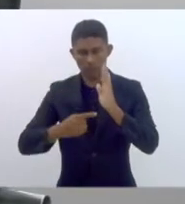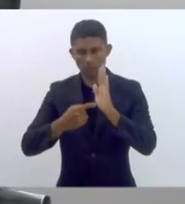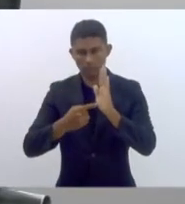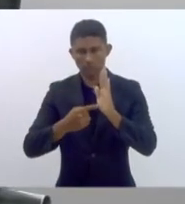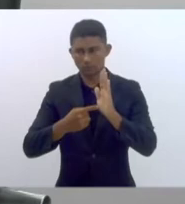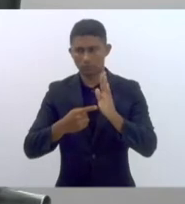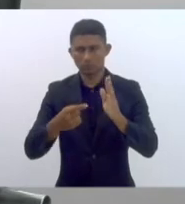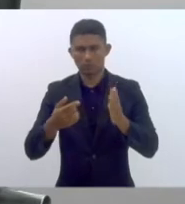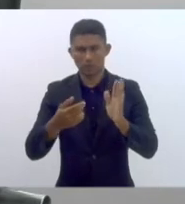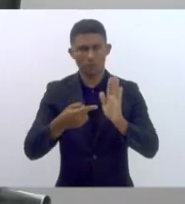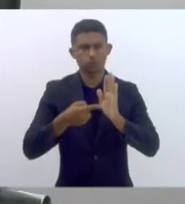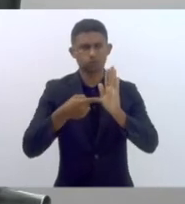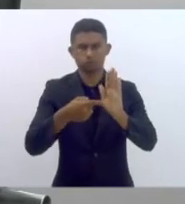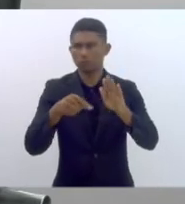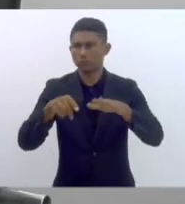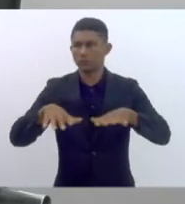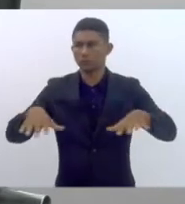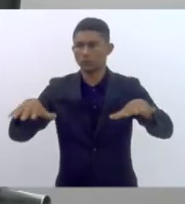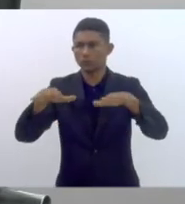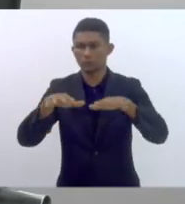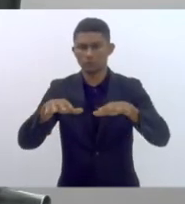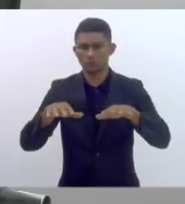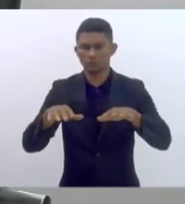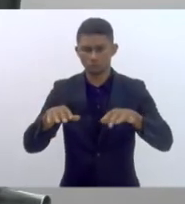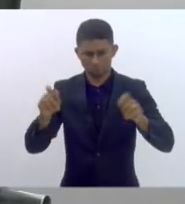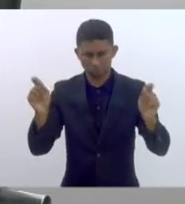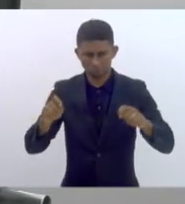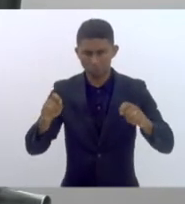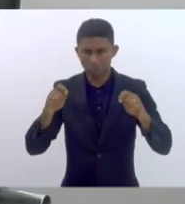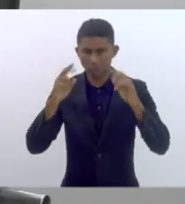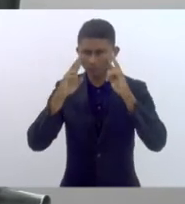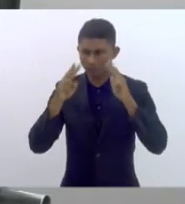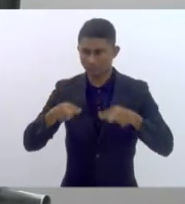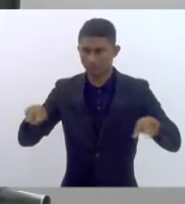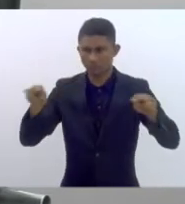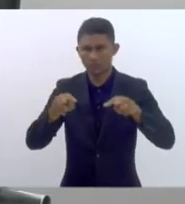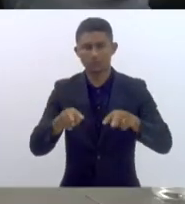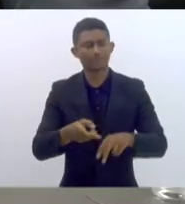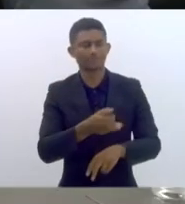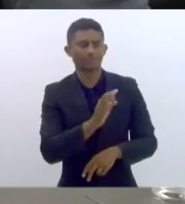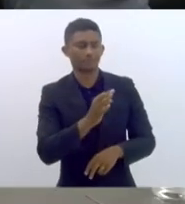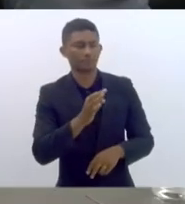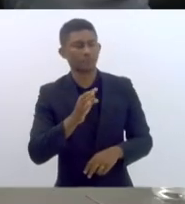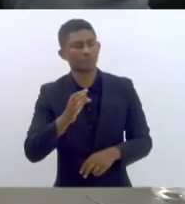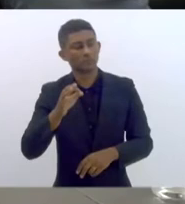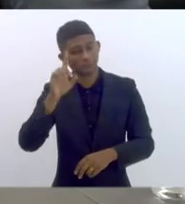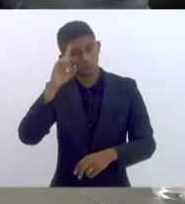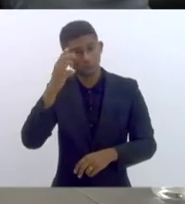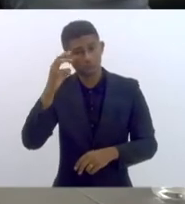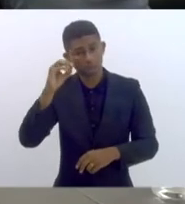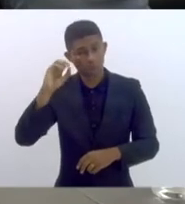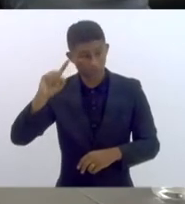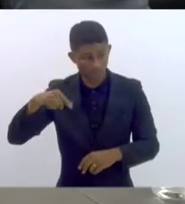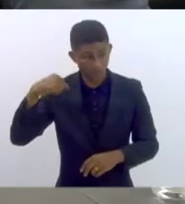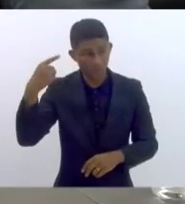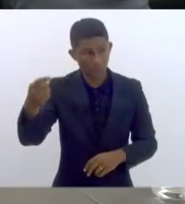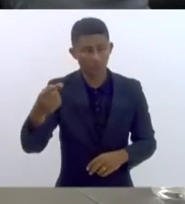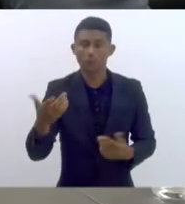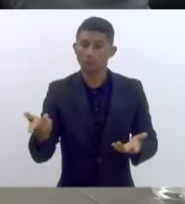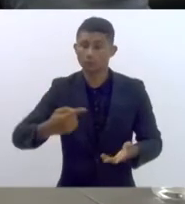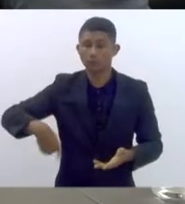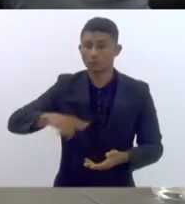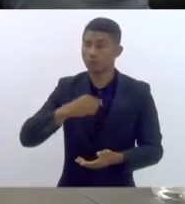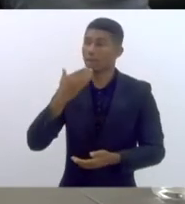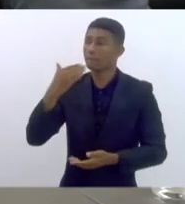né? É, não exatamente, é, logo depois. Tá. Alguns dias depois, que é o Tesouro Nacional. Nós vamos pedir cópia de